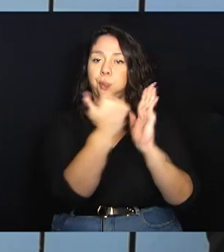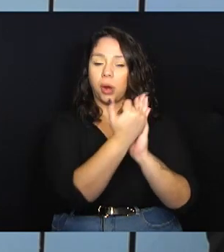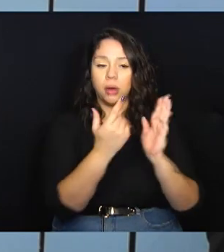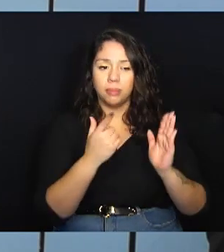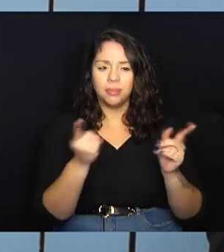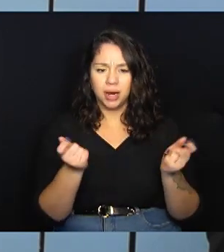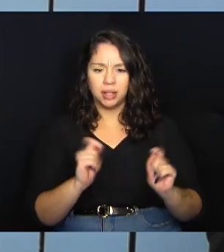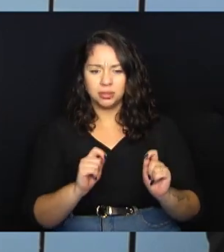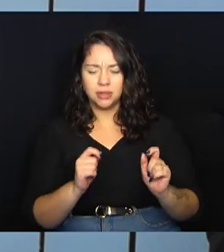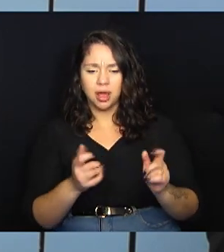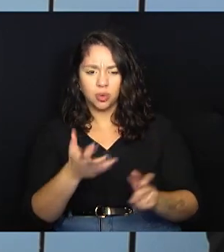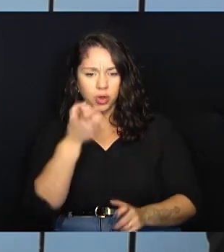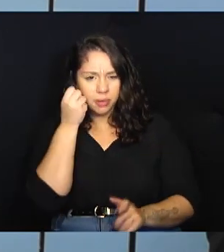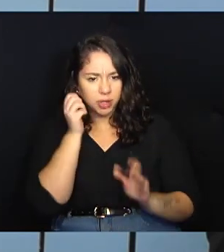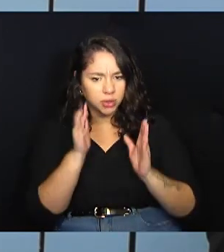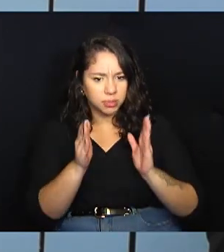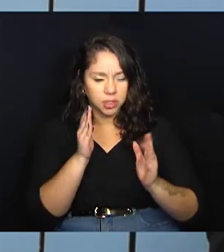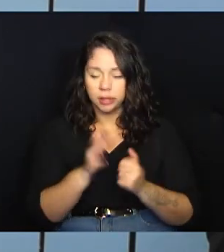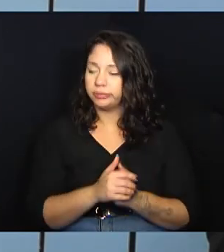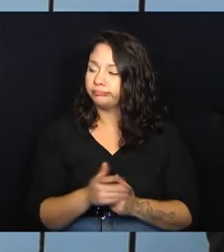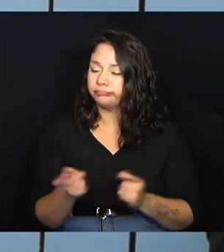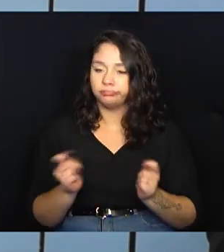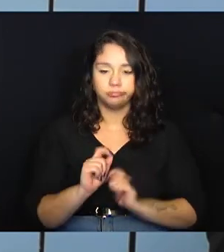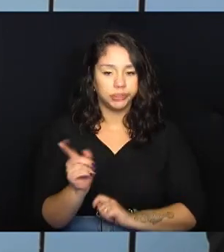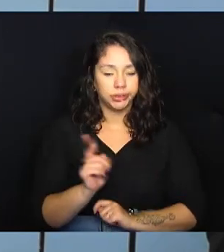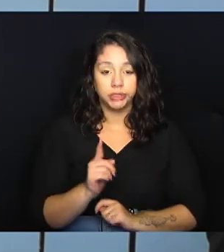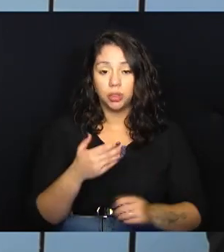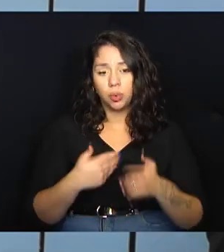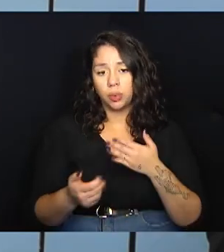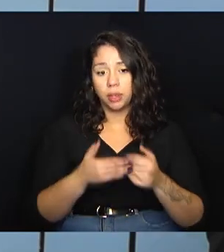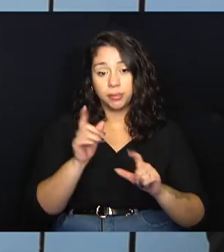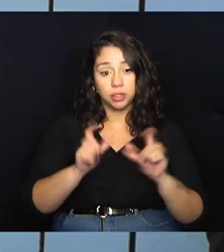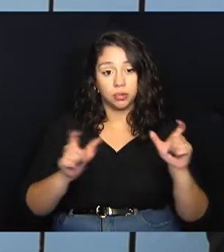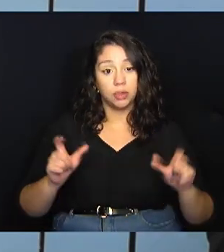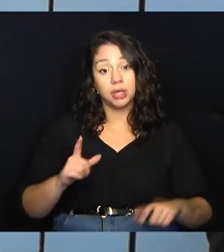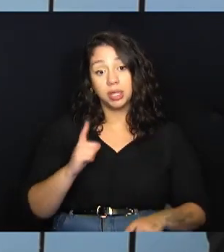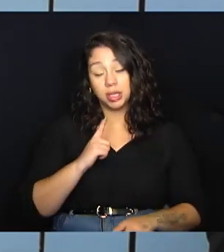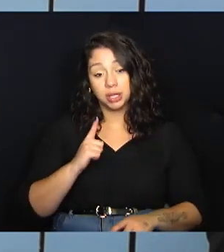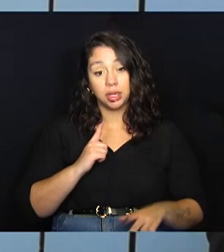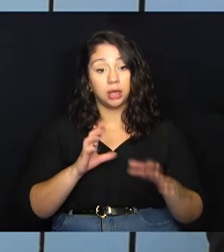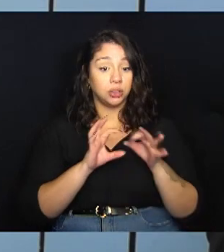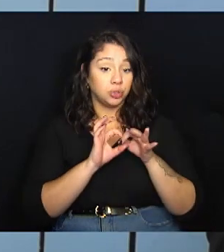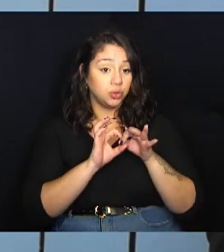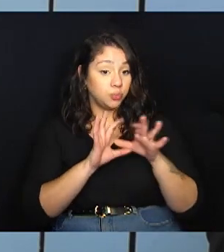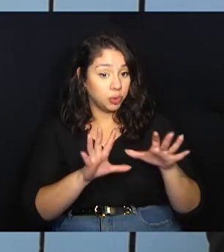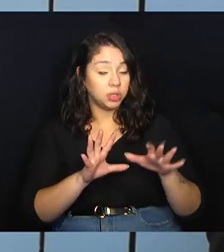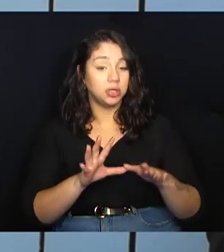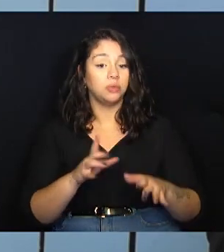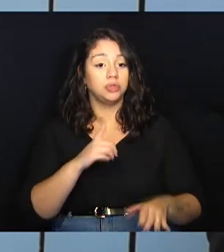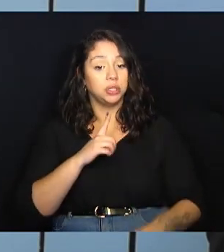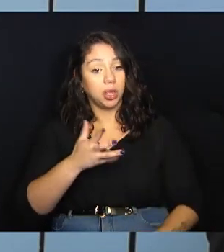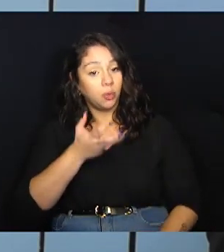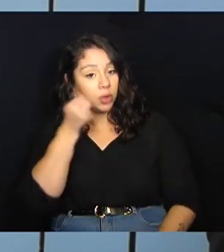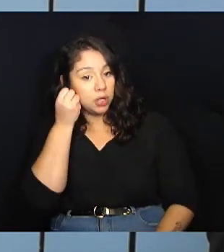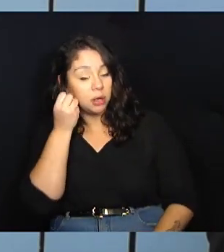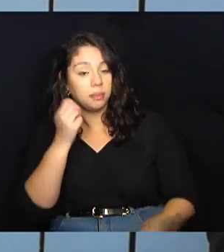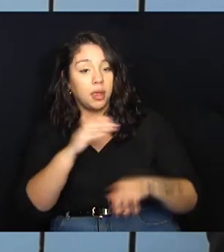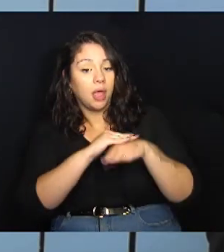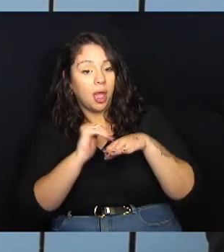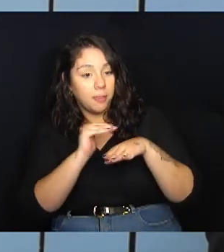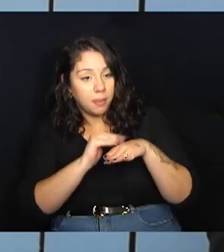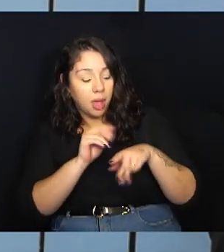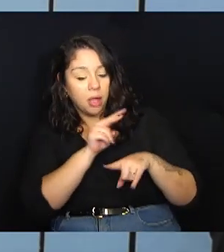família acolhedora, né? E que qualquer pessoa que tenha disposição de acolher, cuidar, amar, até